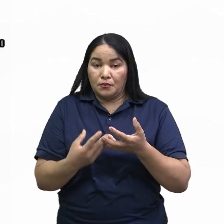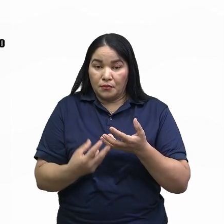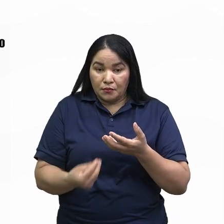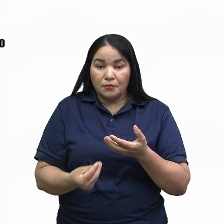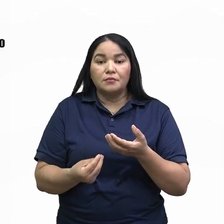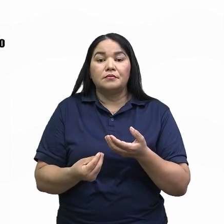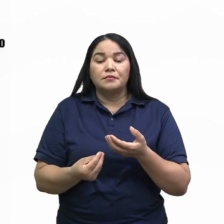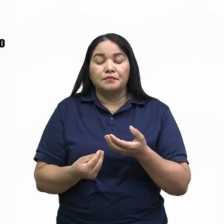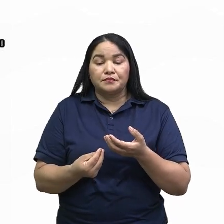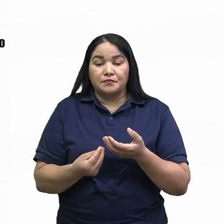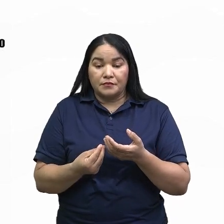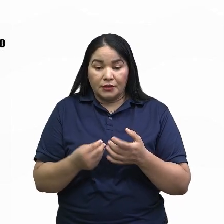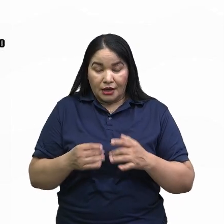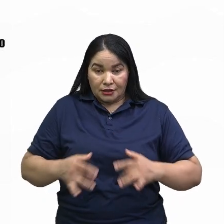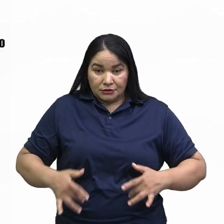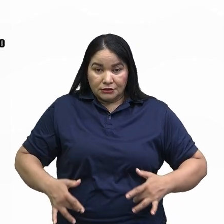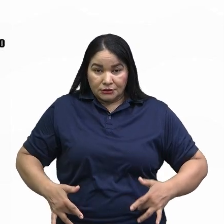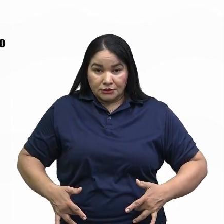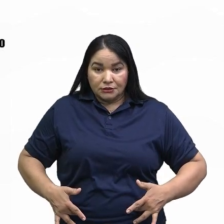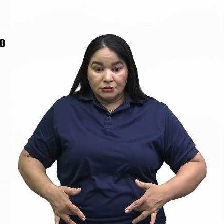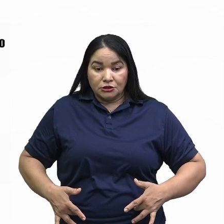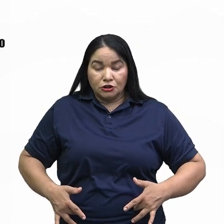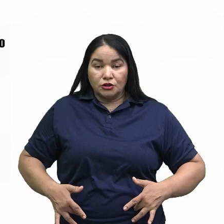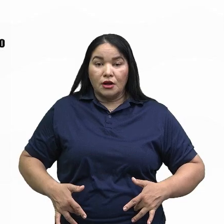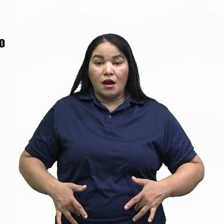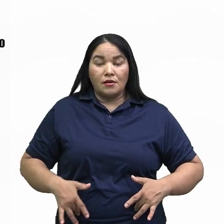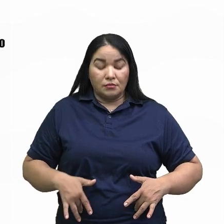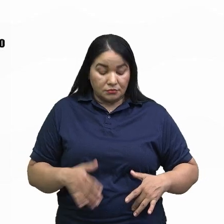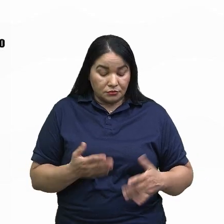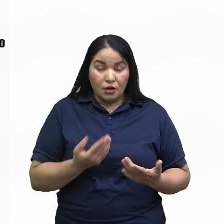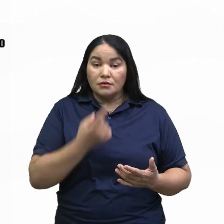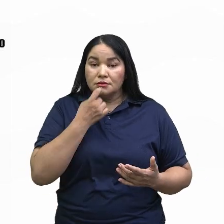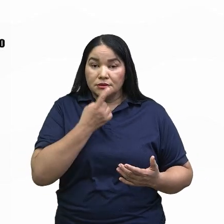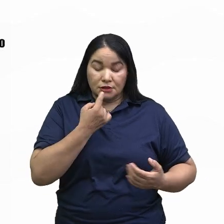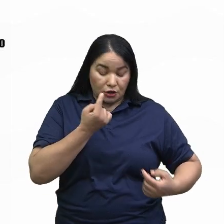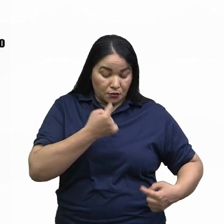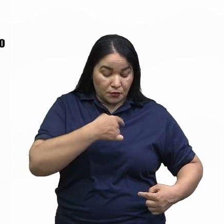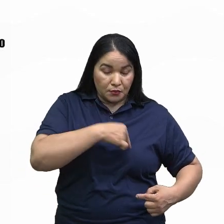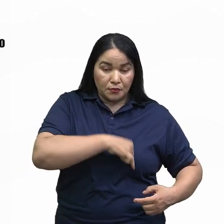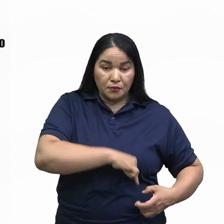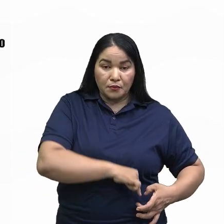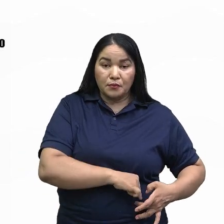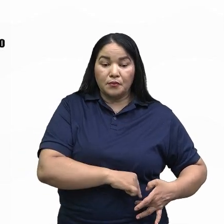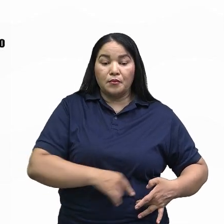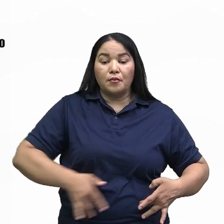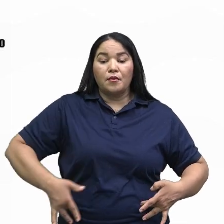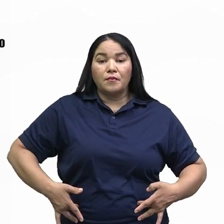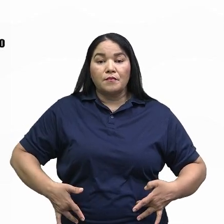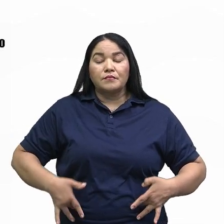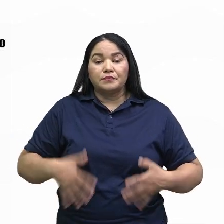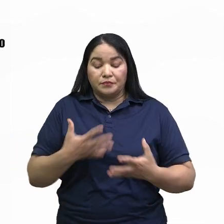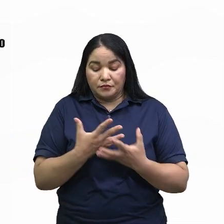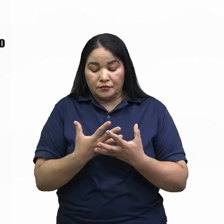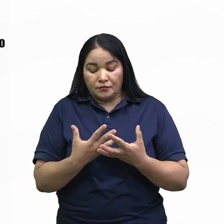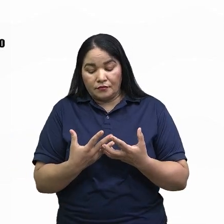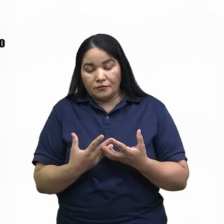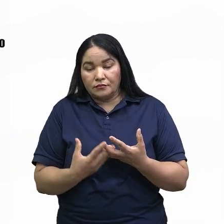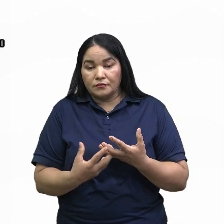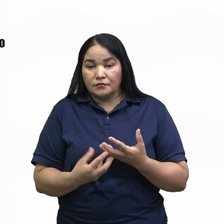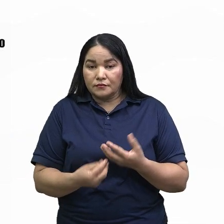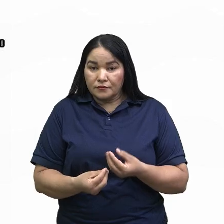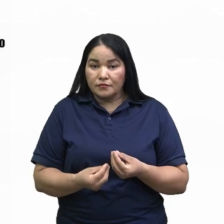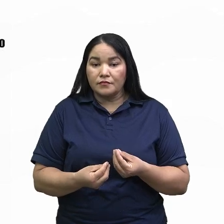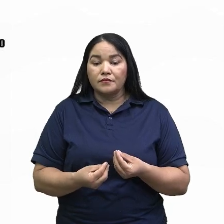nos rins, que são as estruturas ali que filtram esse sangue, existe uma parte desse sangue que vai